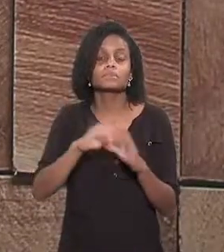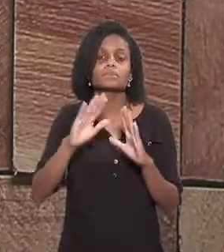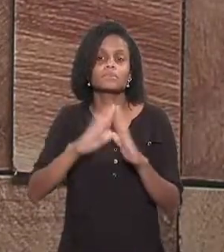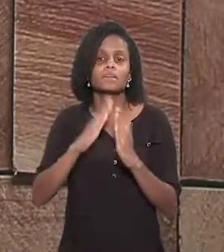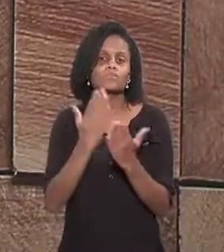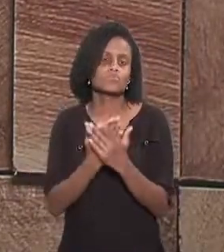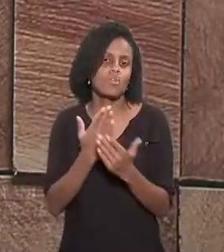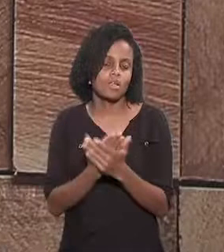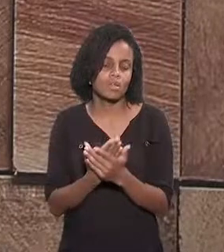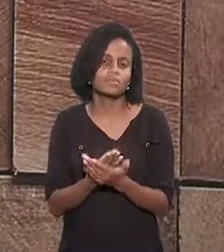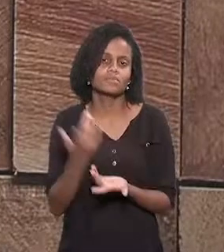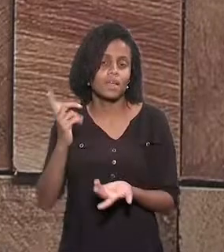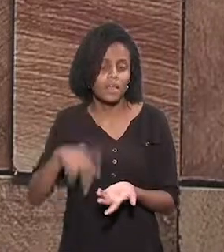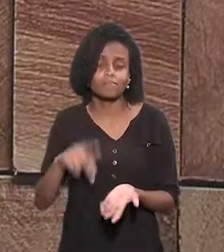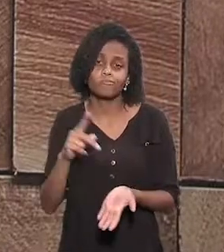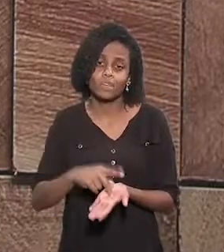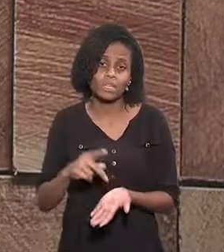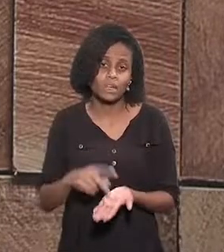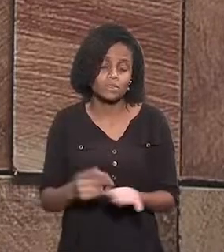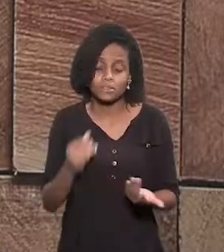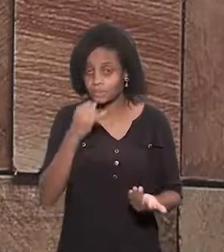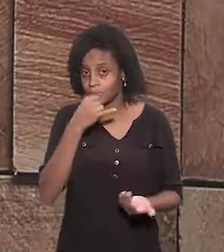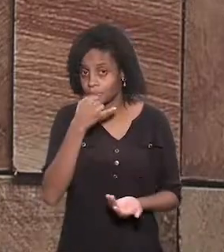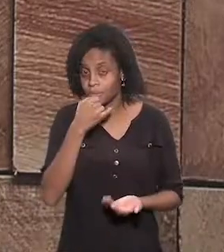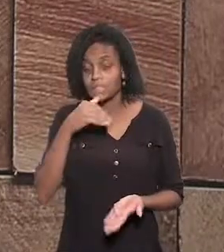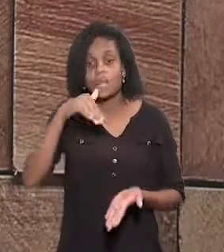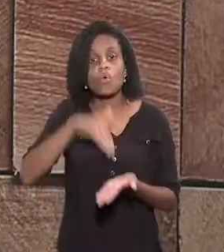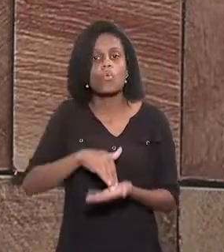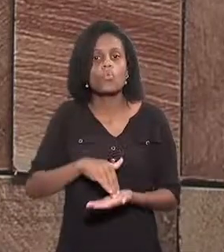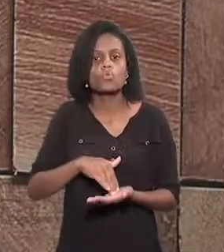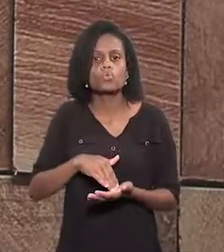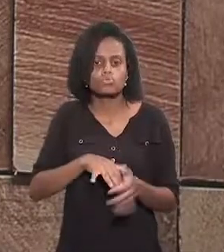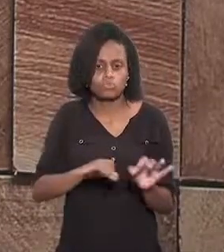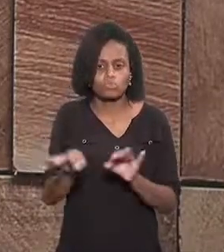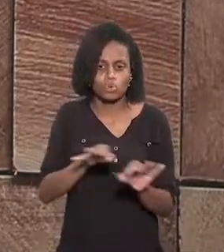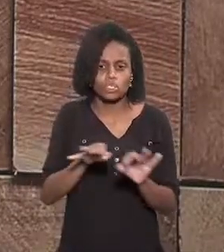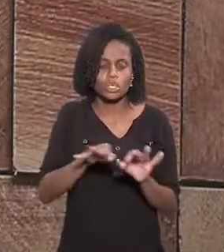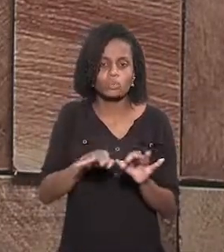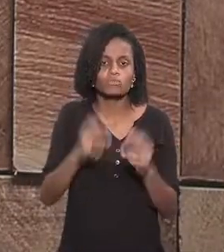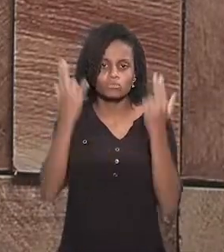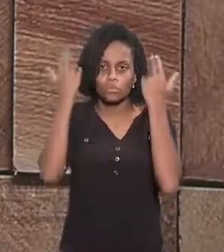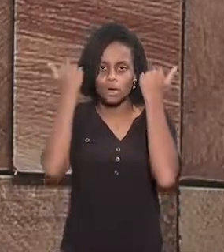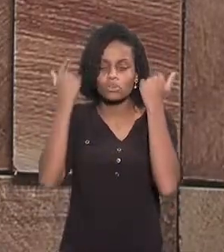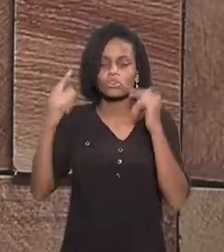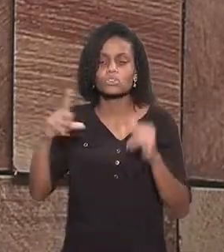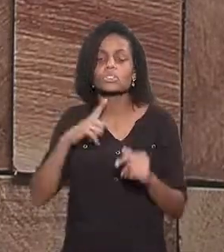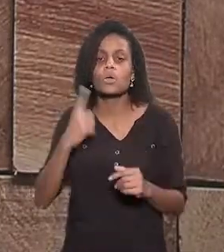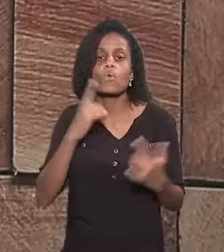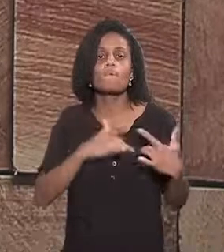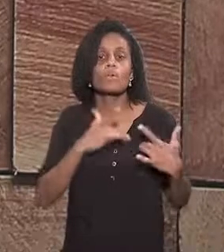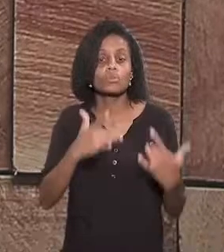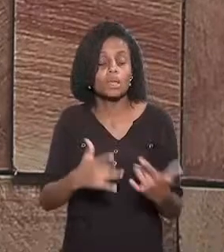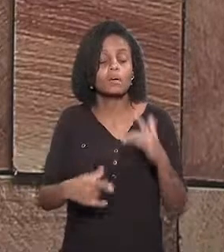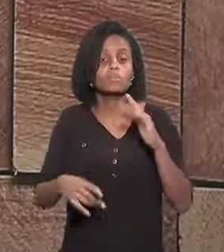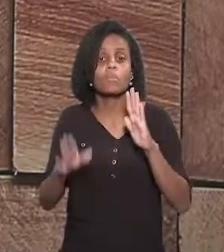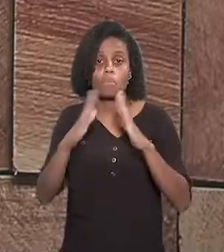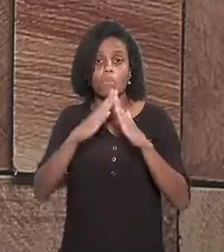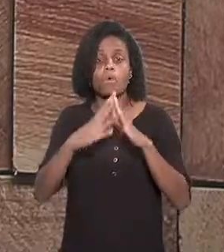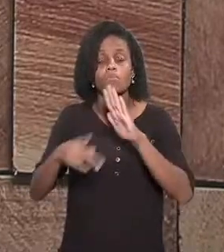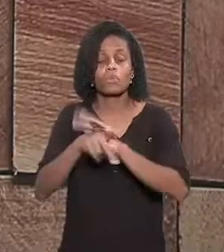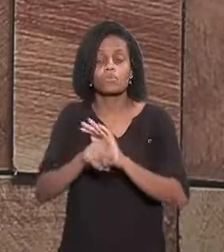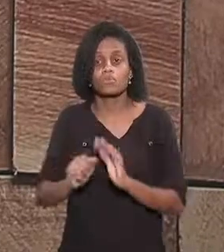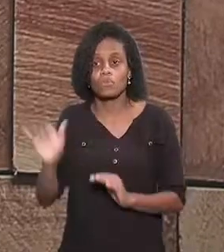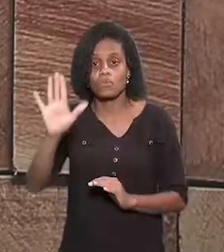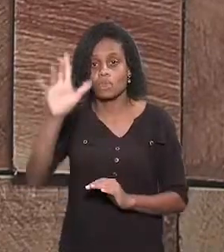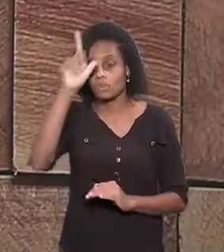realidade, infelizmente, né? Nessa última ação, por exemplo, de Páscoa, eu tinha um voluntário que era morador